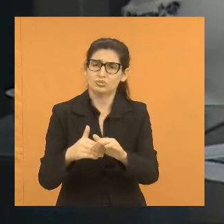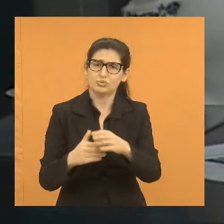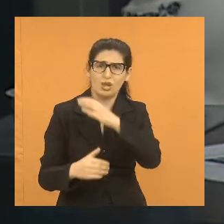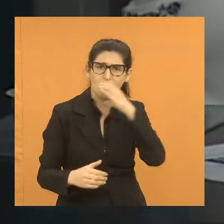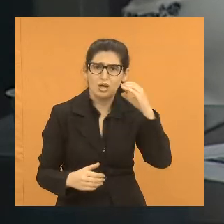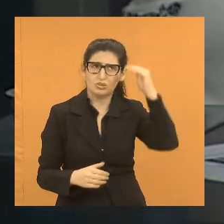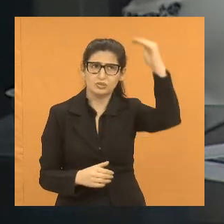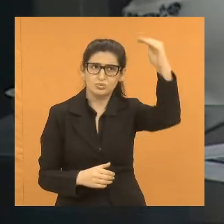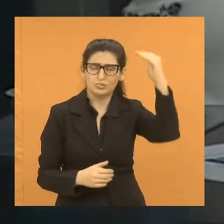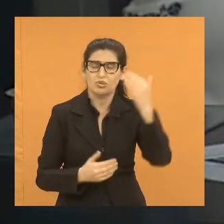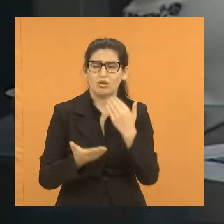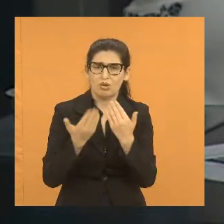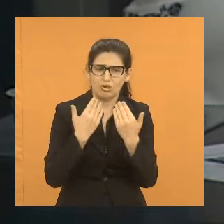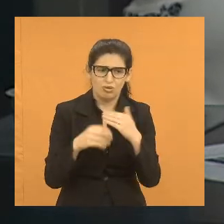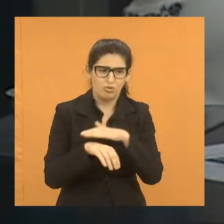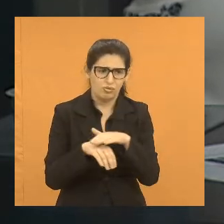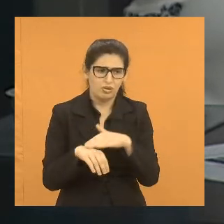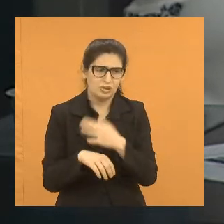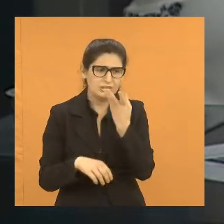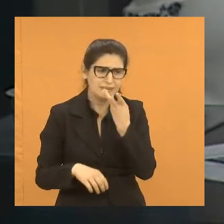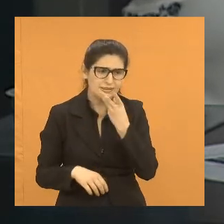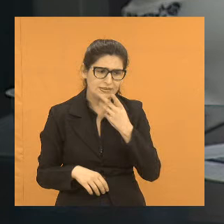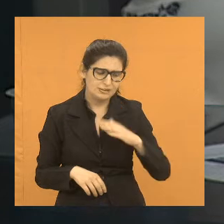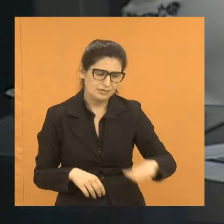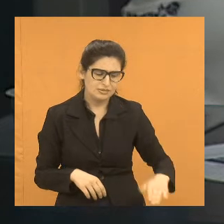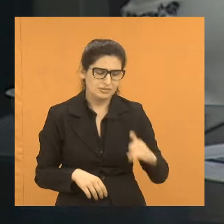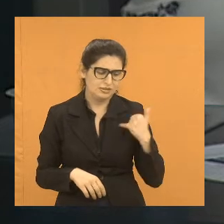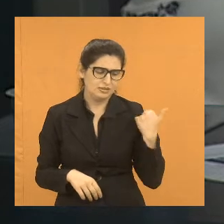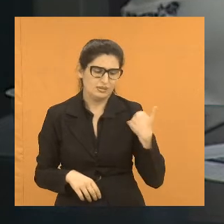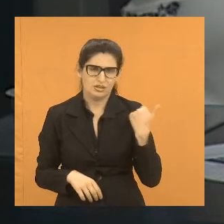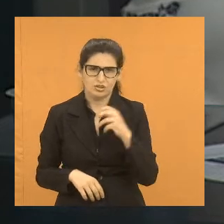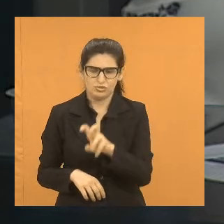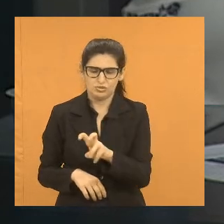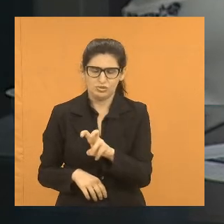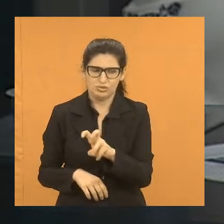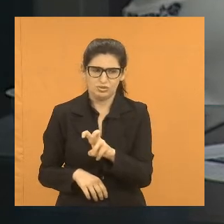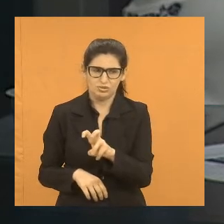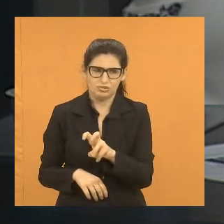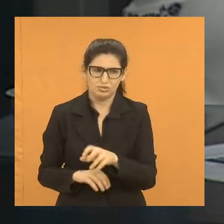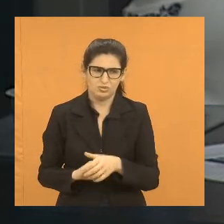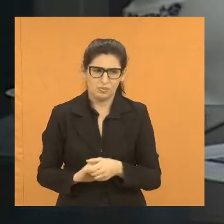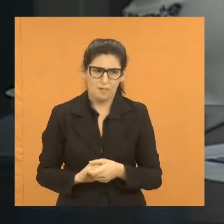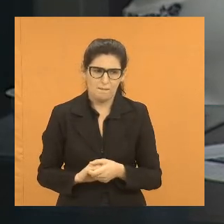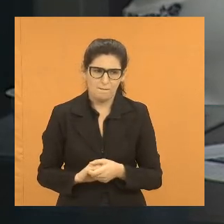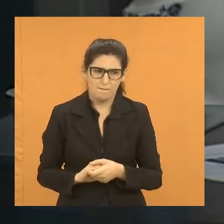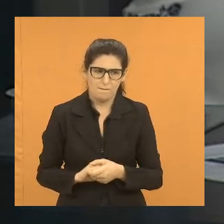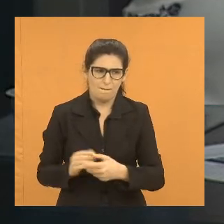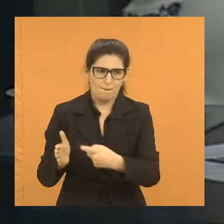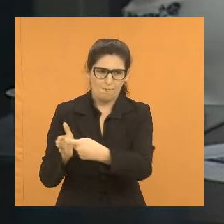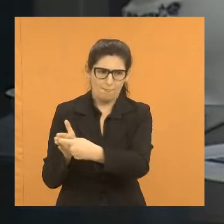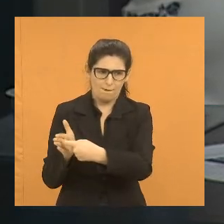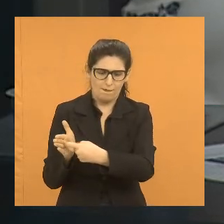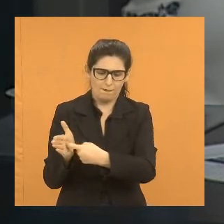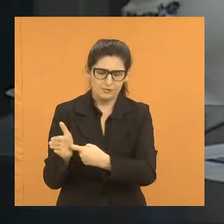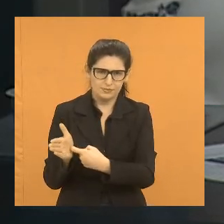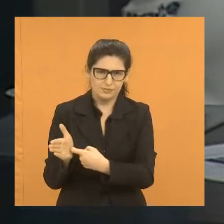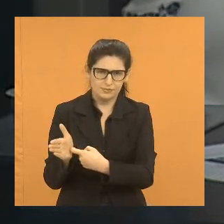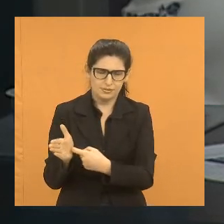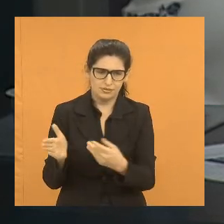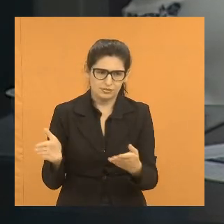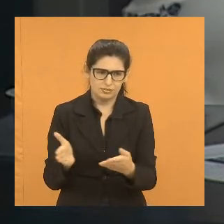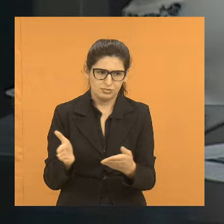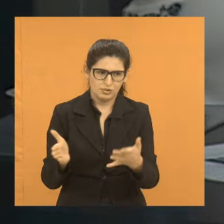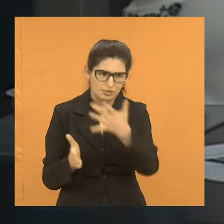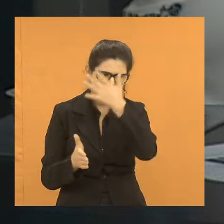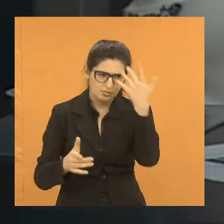tem conversado, crianças a partir de 5 anos ele tem visto, e está sendo contratado agora